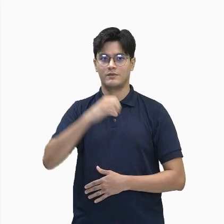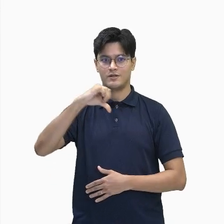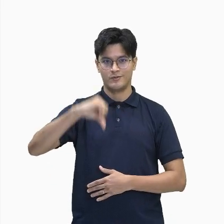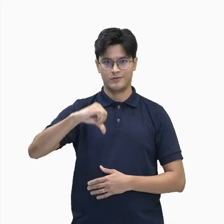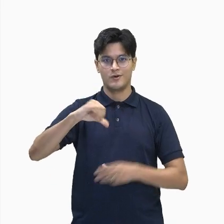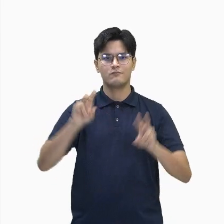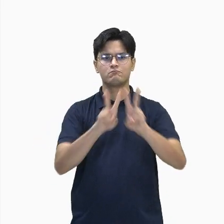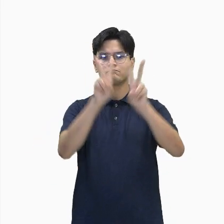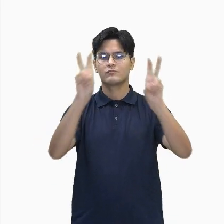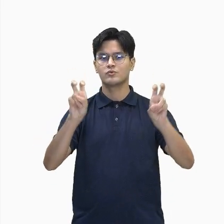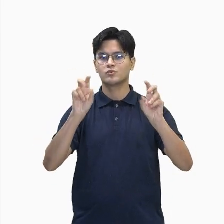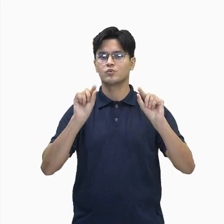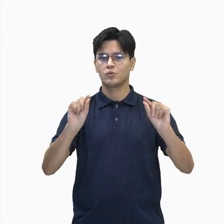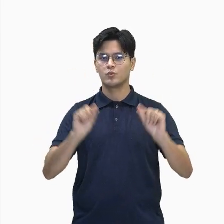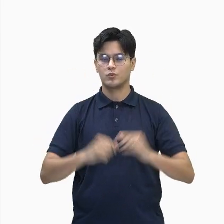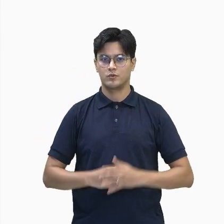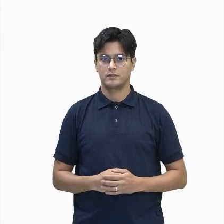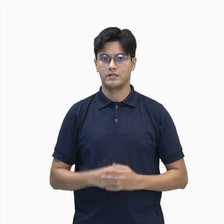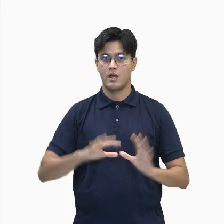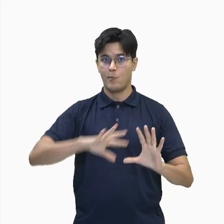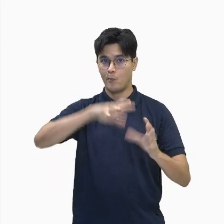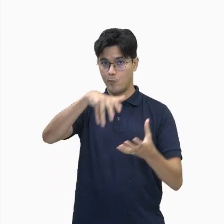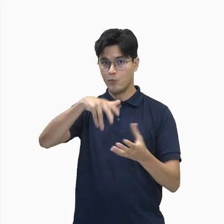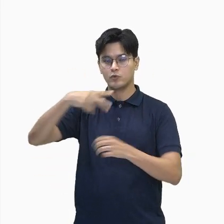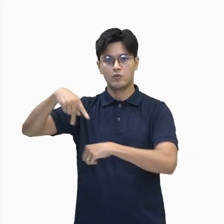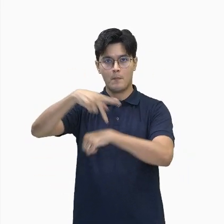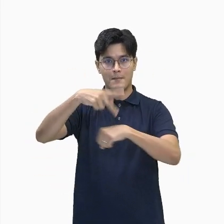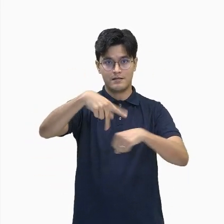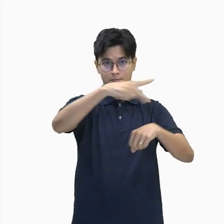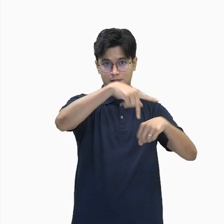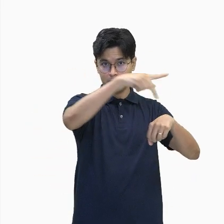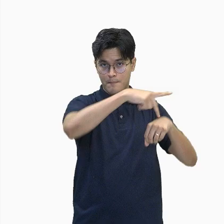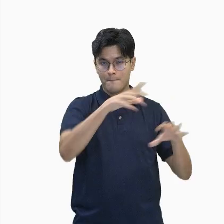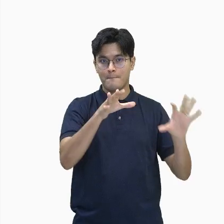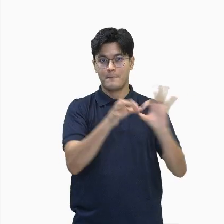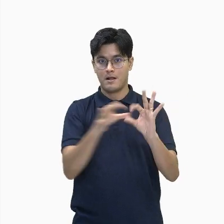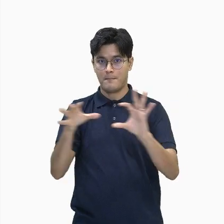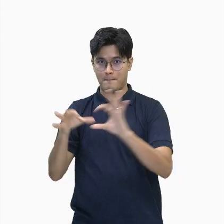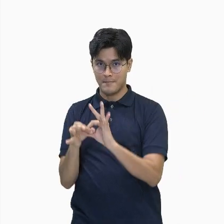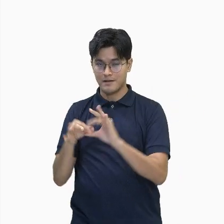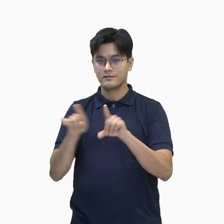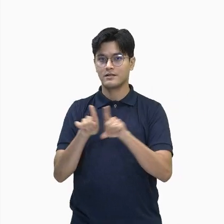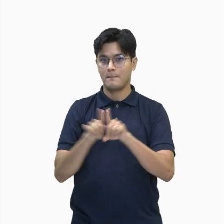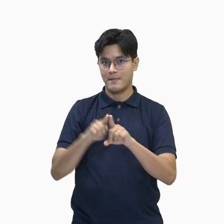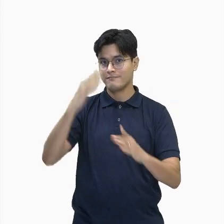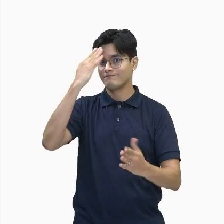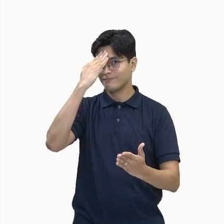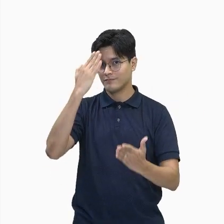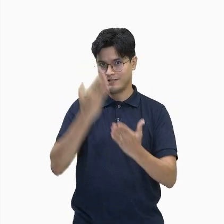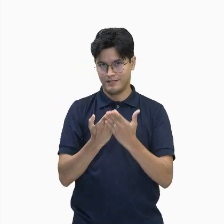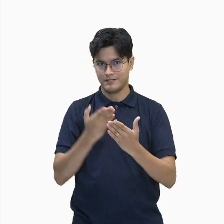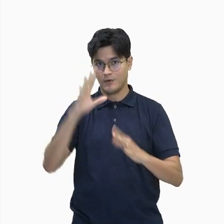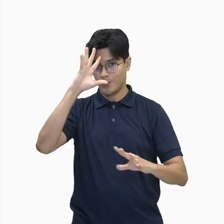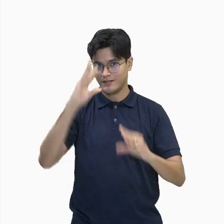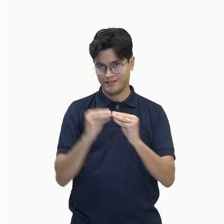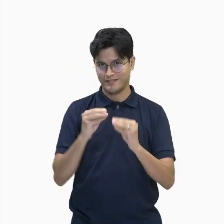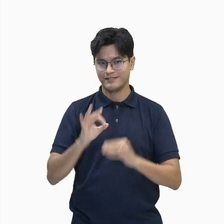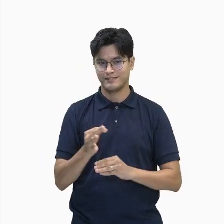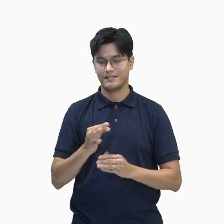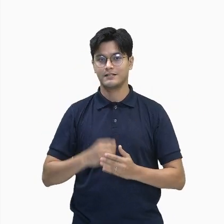como objeto de conhecimento integração mundial e suas interpretações, globalização e